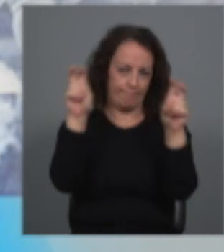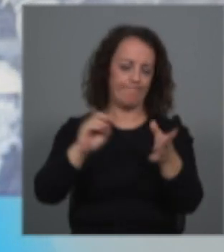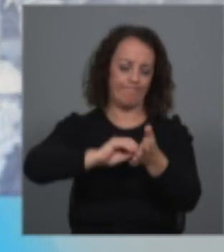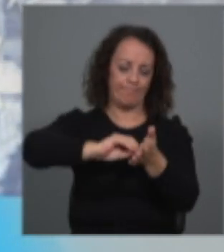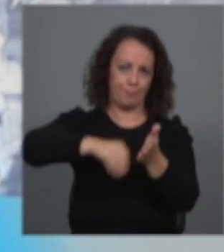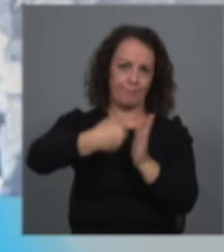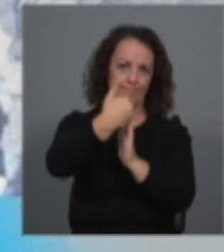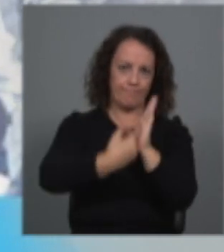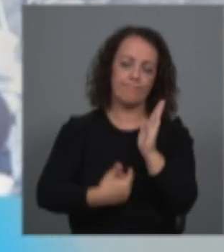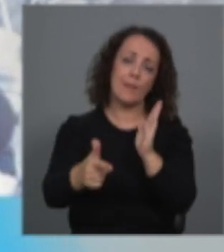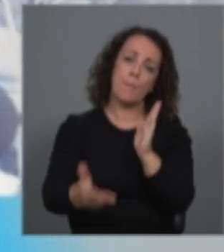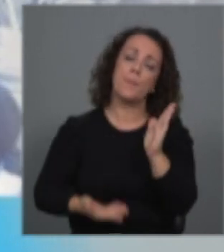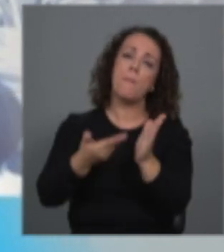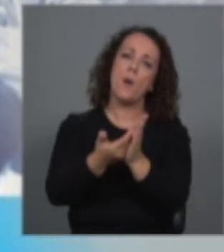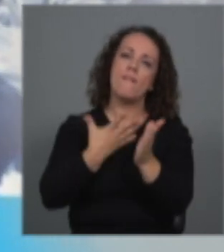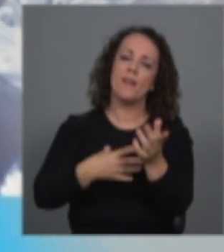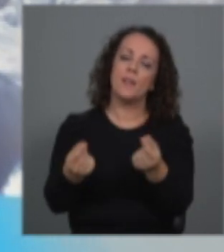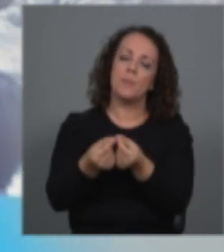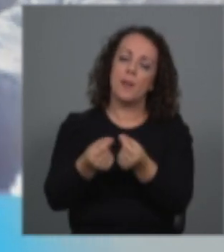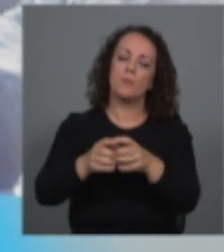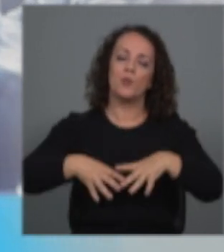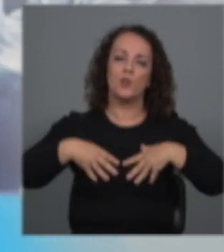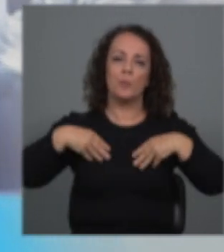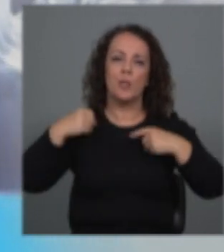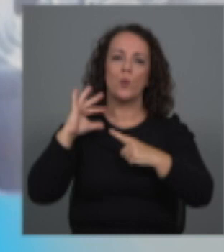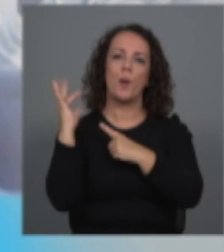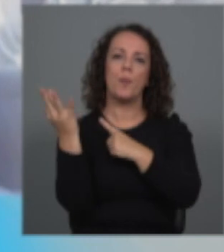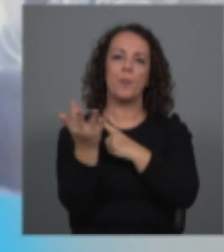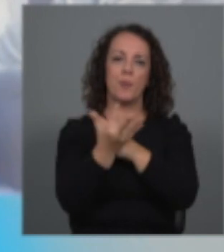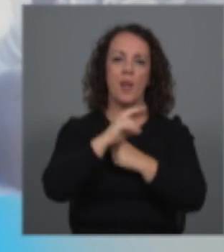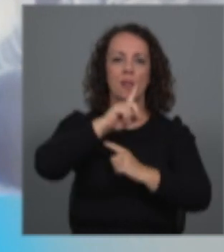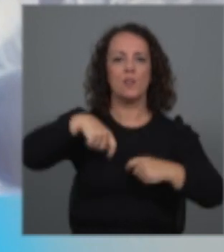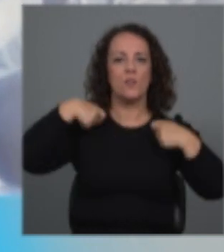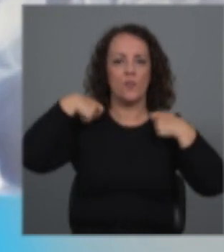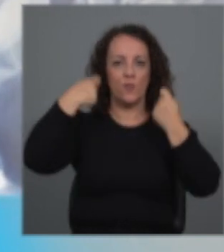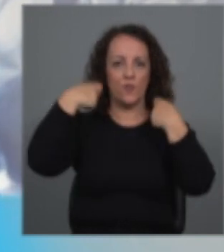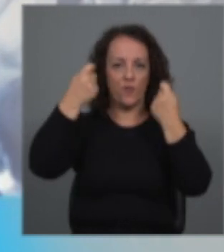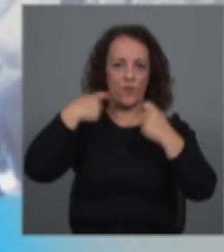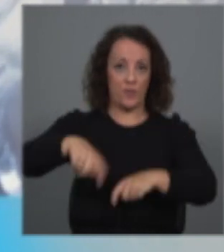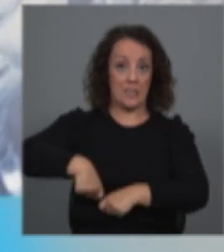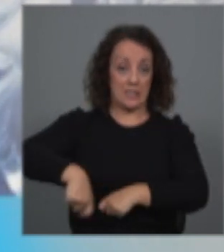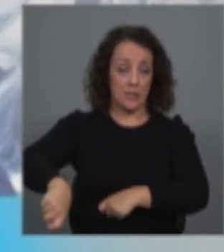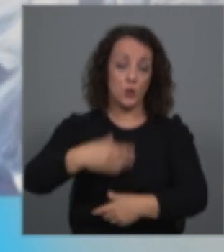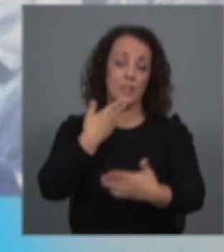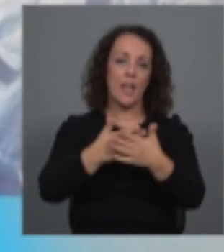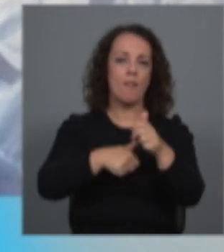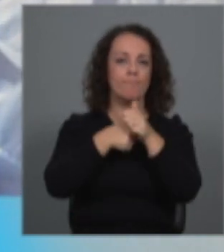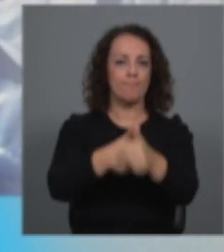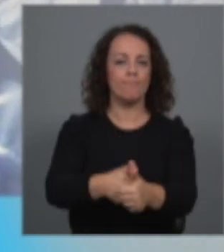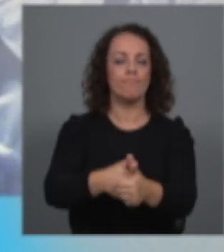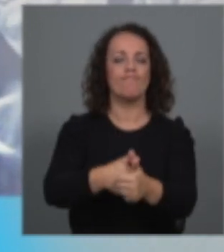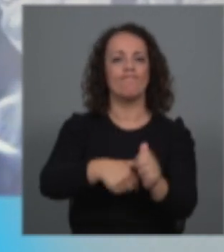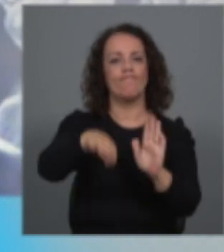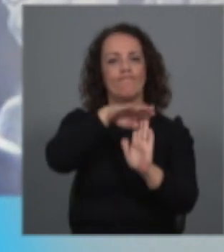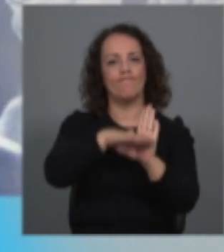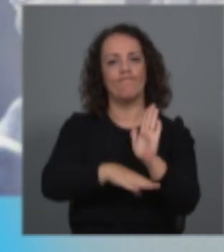fazer, criando proximidade com o espírito e o ambiente franciscano que determina as decisões e as mensagens do pontificado